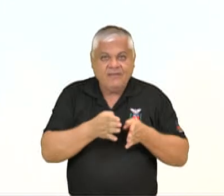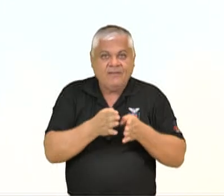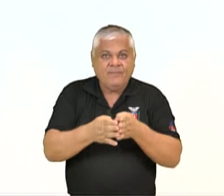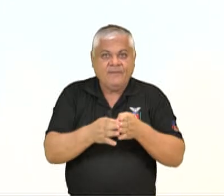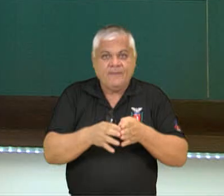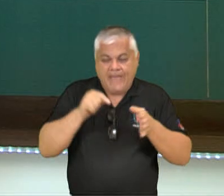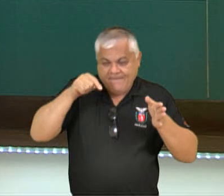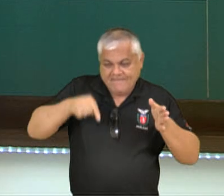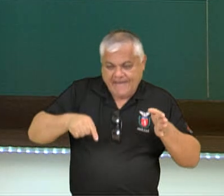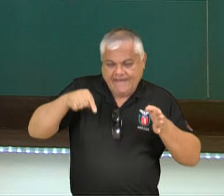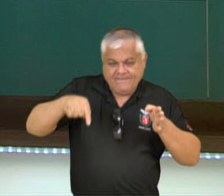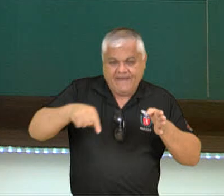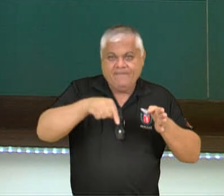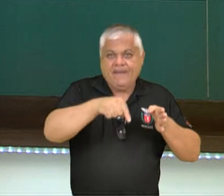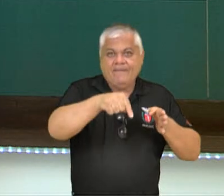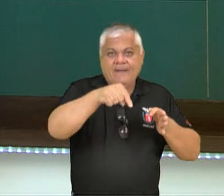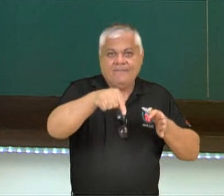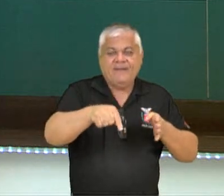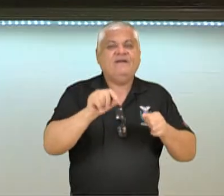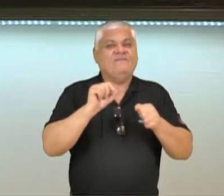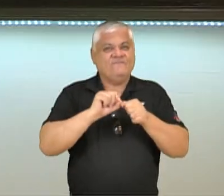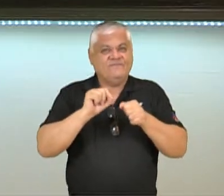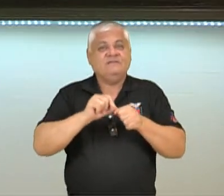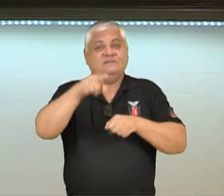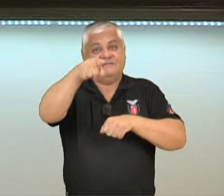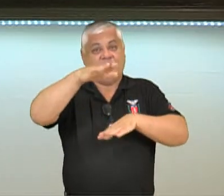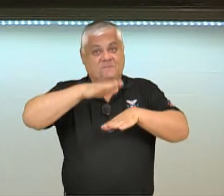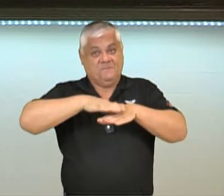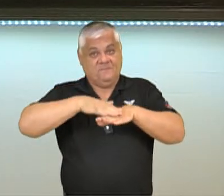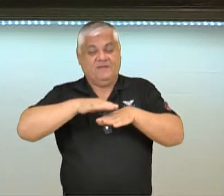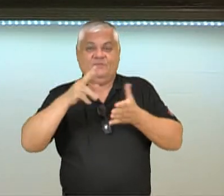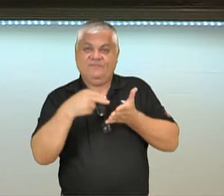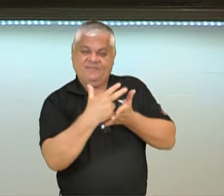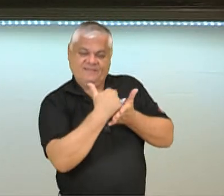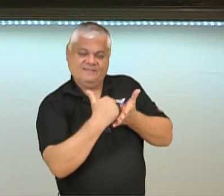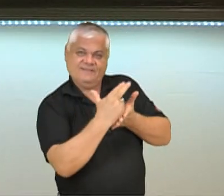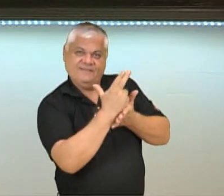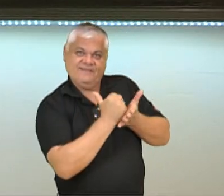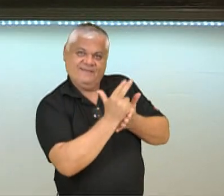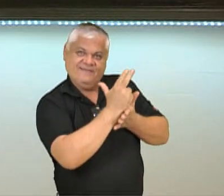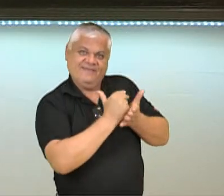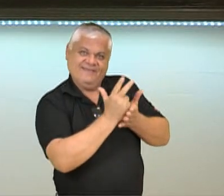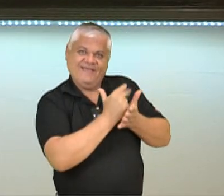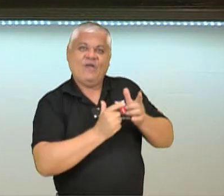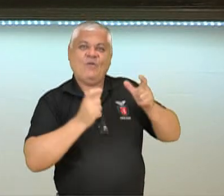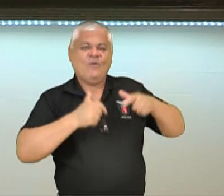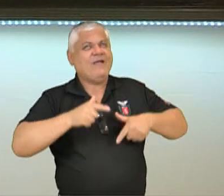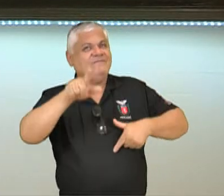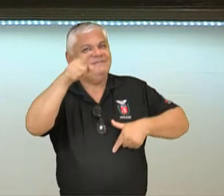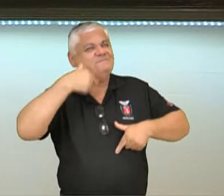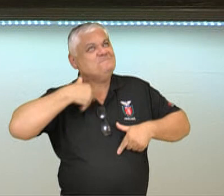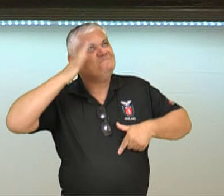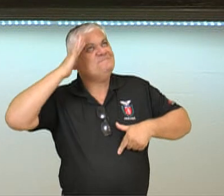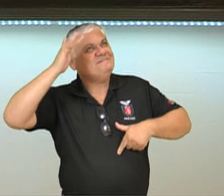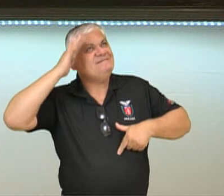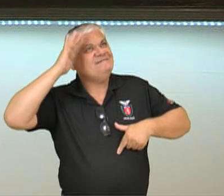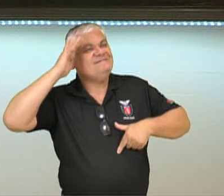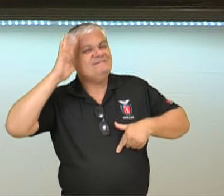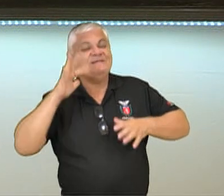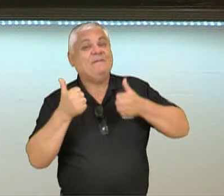cada prisma, em cada estação. Então, você vai desenhar aí um mapa desse local que você está imaginando,